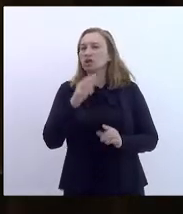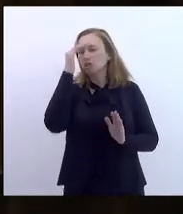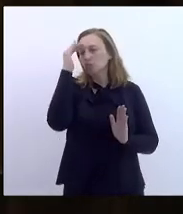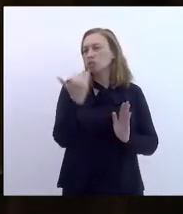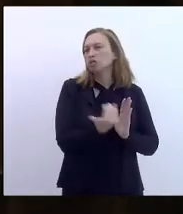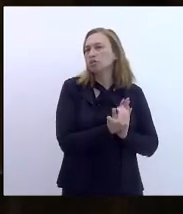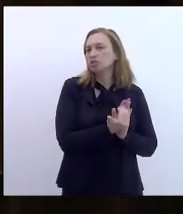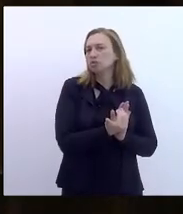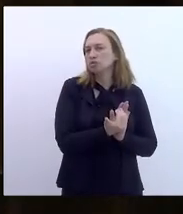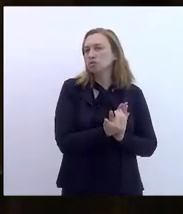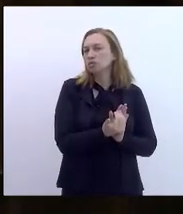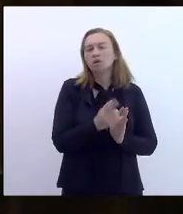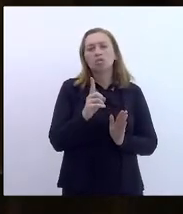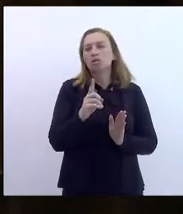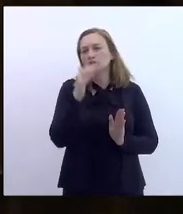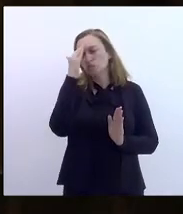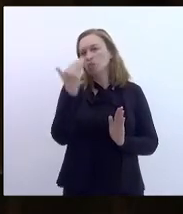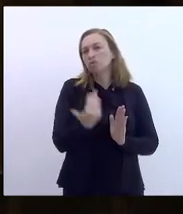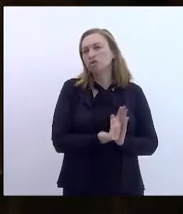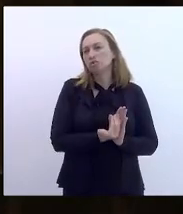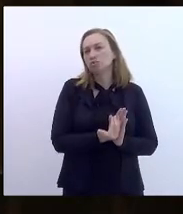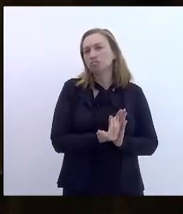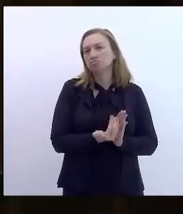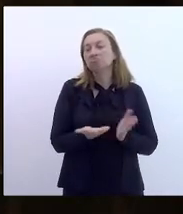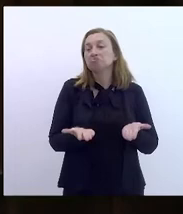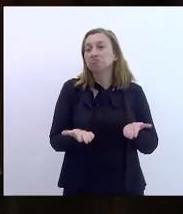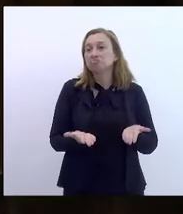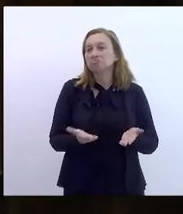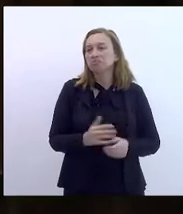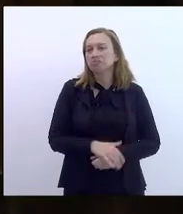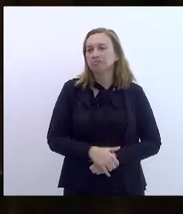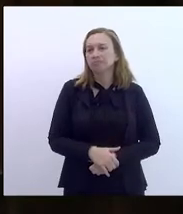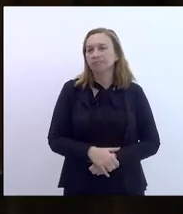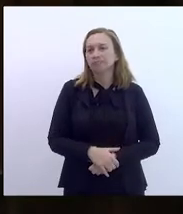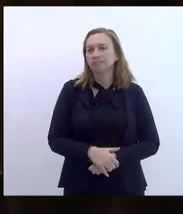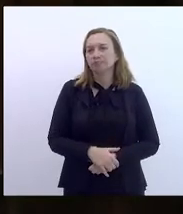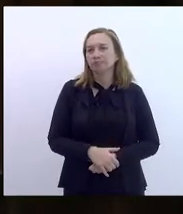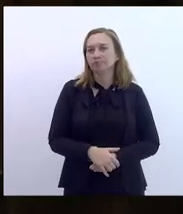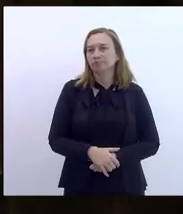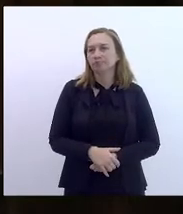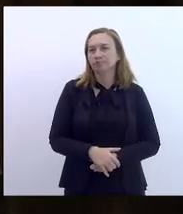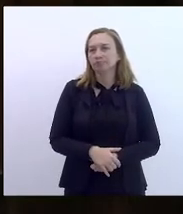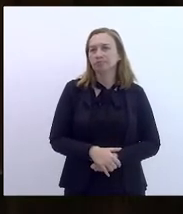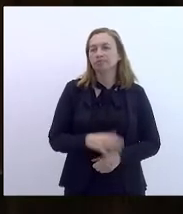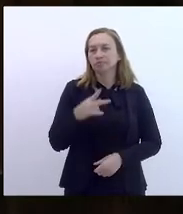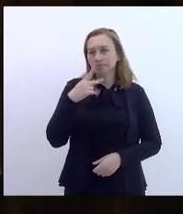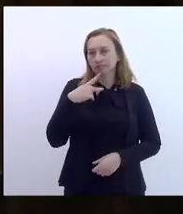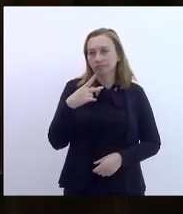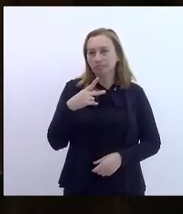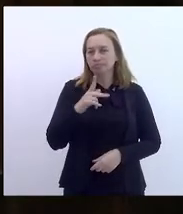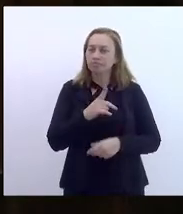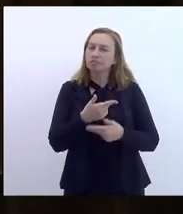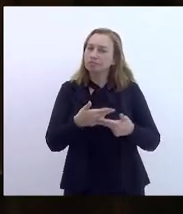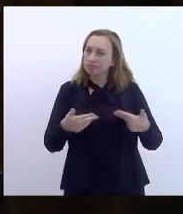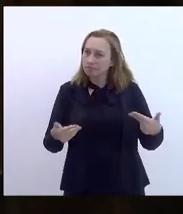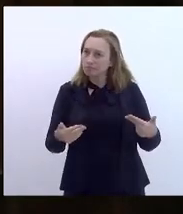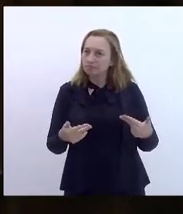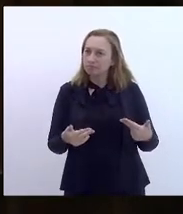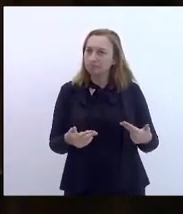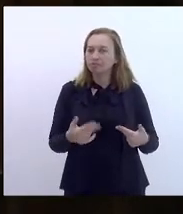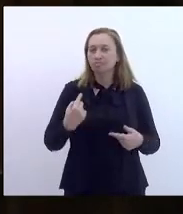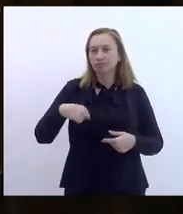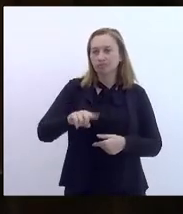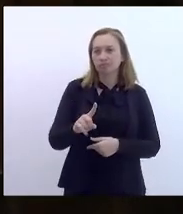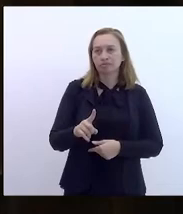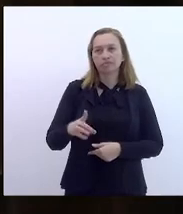cumpriu isso porque que tu não tá Comprido não está sendo cumprido e eu falei várias e várias vezes e